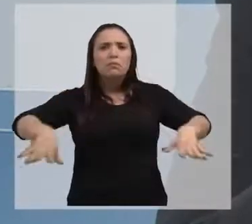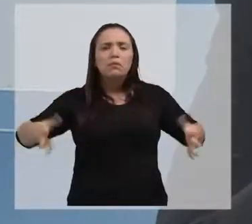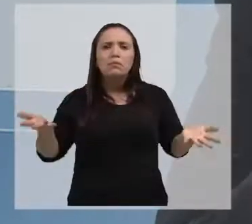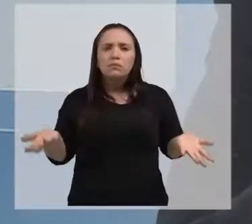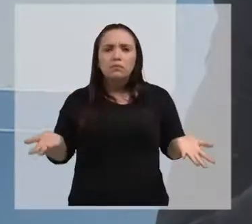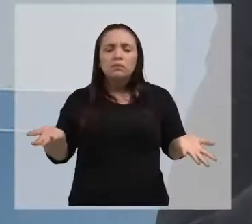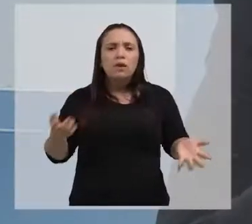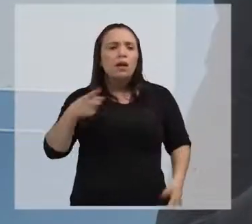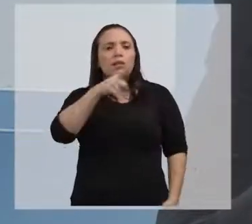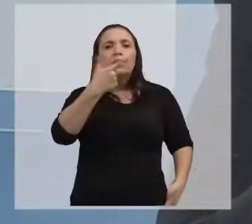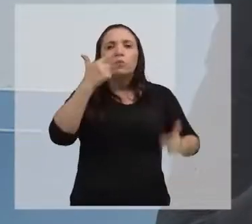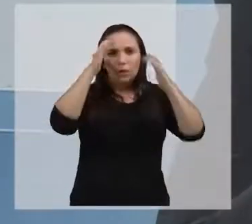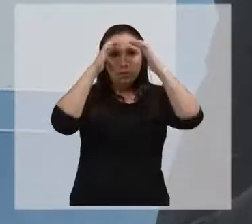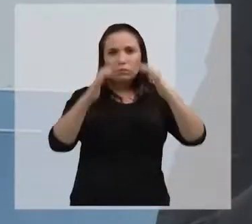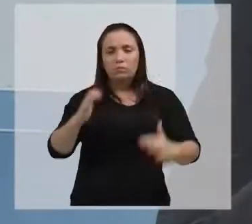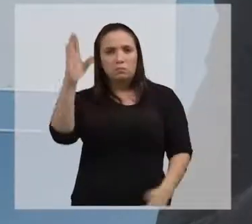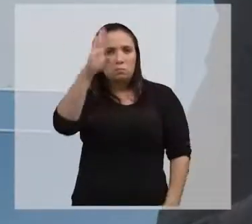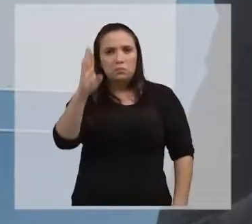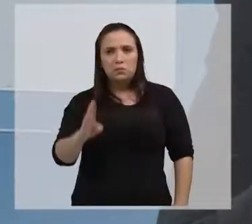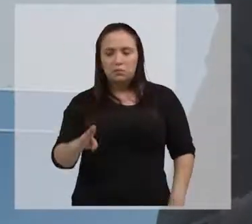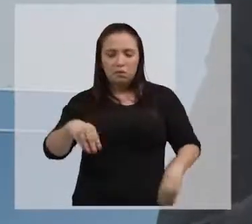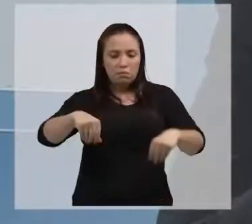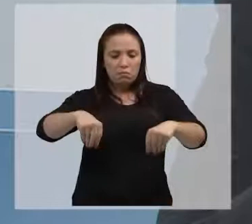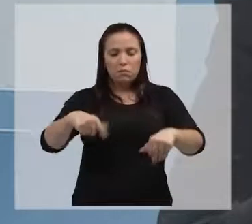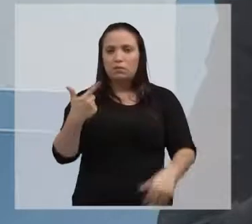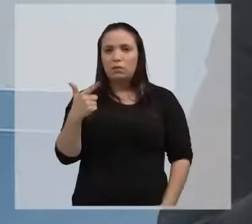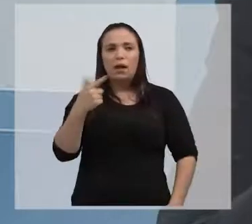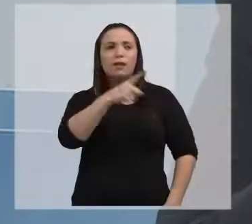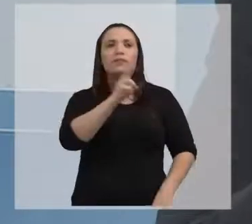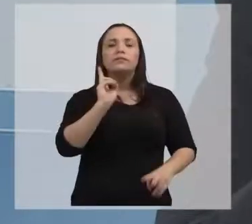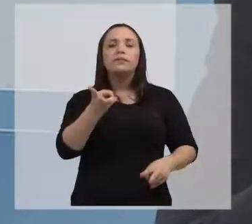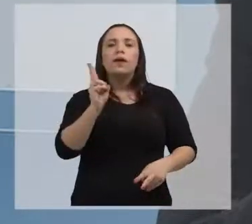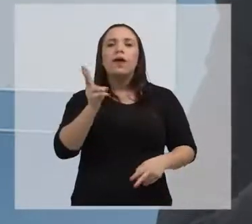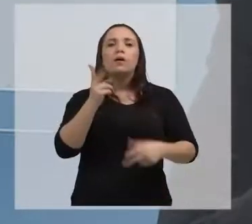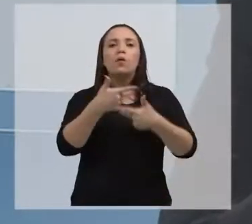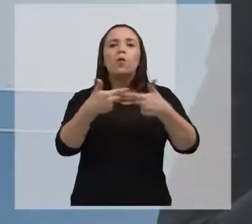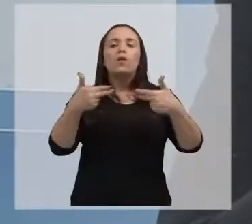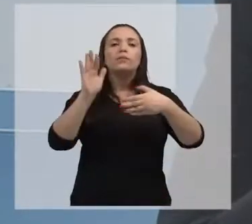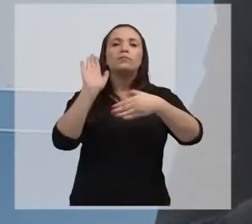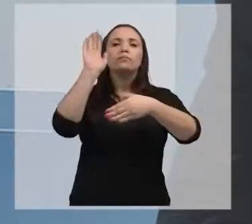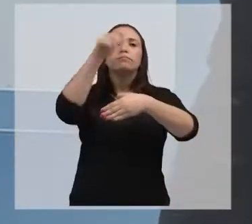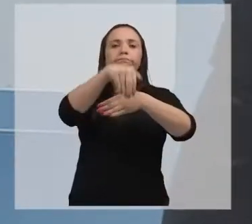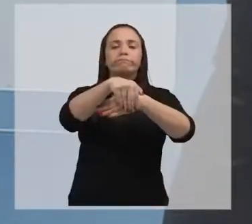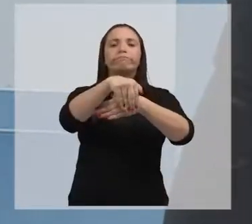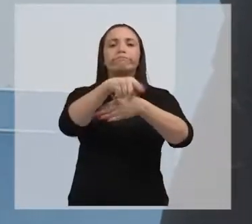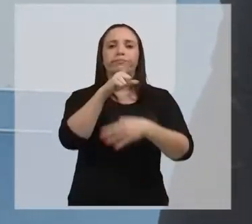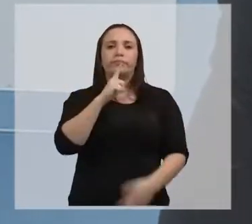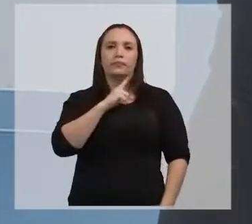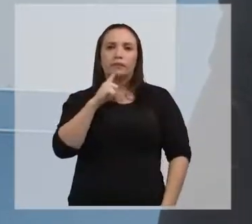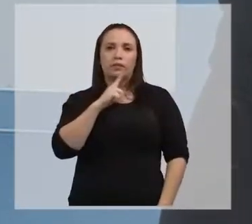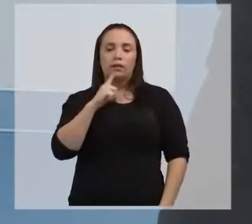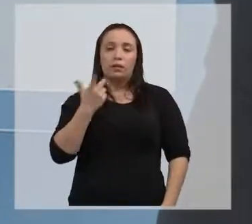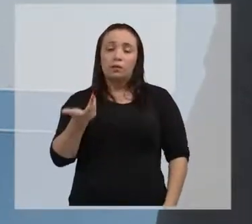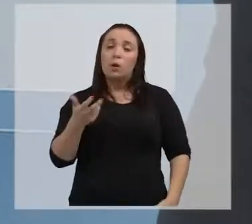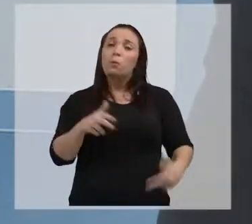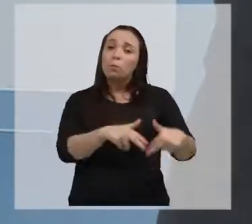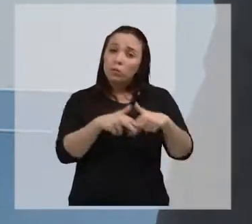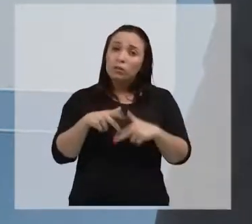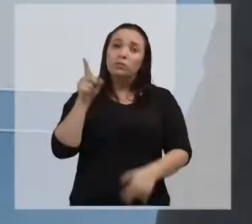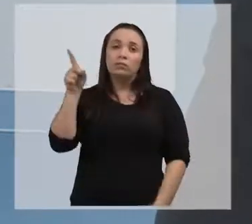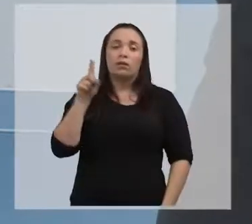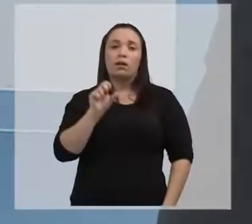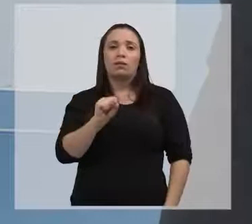tem patriotismo. Tem sempre interesse por trás que não é o da Justiça. É o que eu digo do Supremo Tribunal Federal